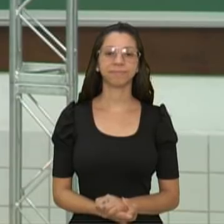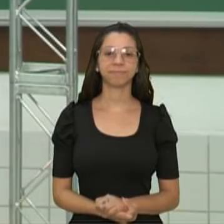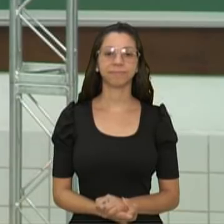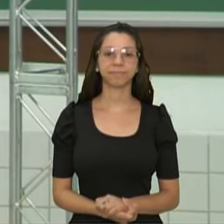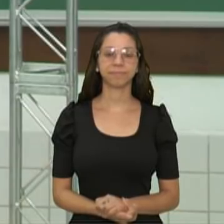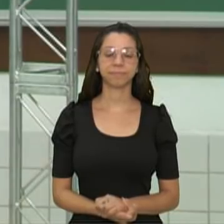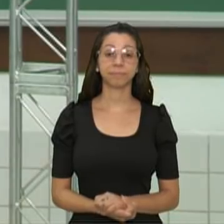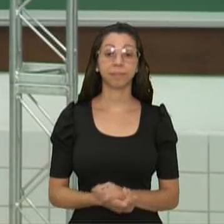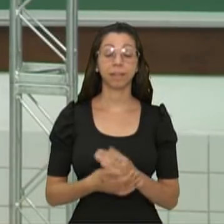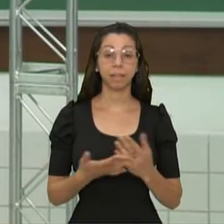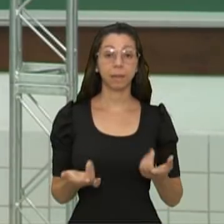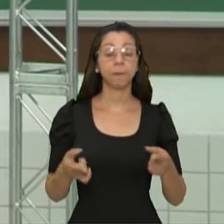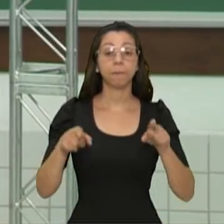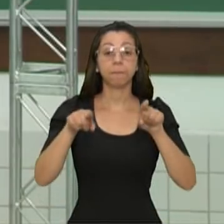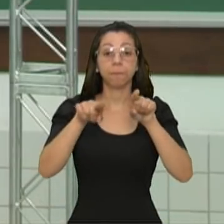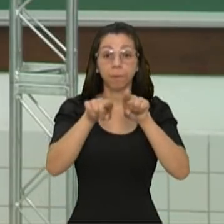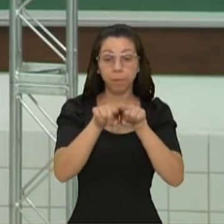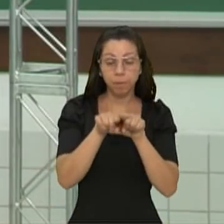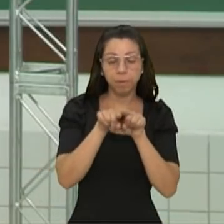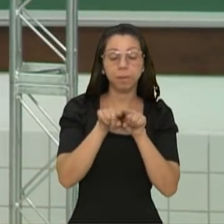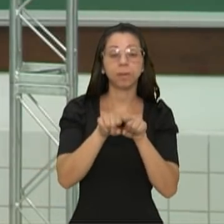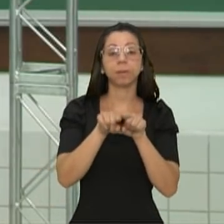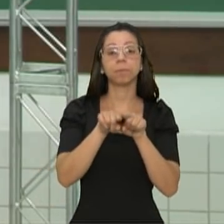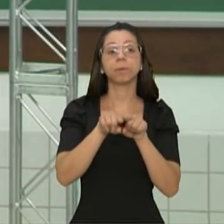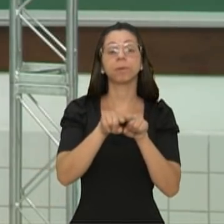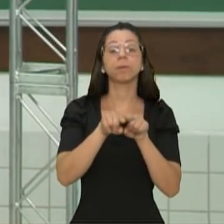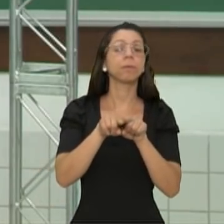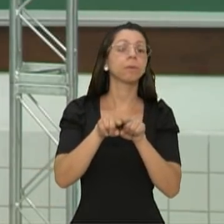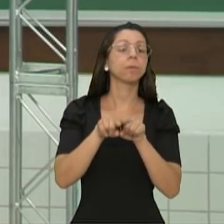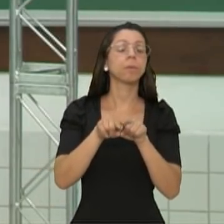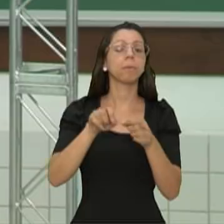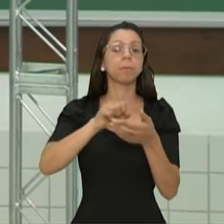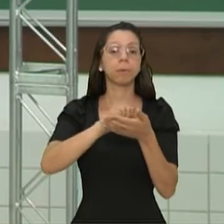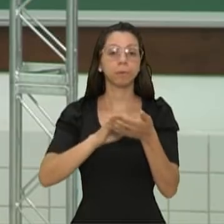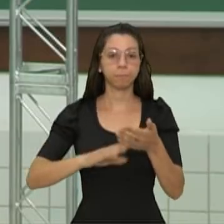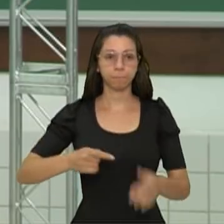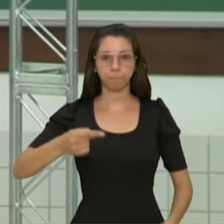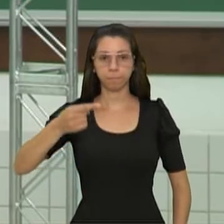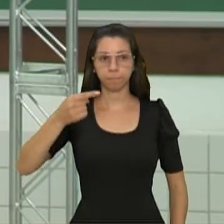Então, voltando com a interpretação do exercício 1, o que nós temos aqui? Ó?